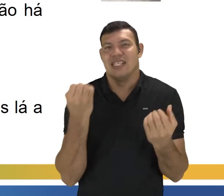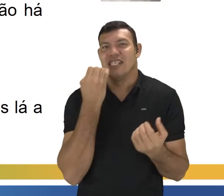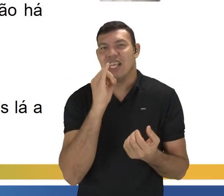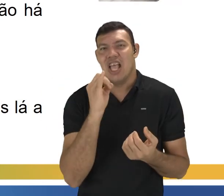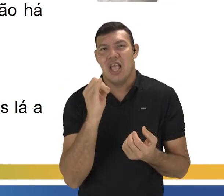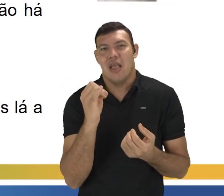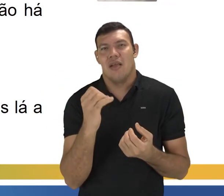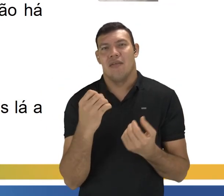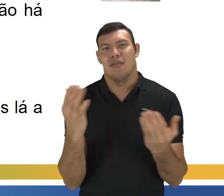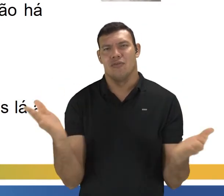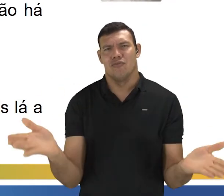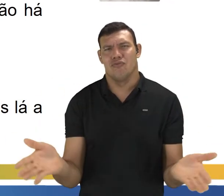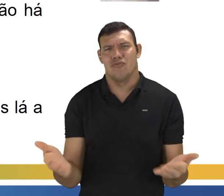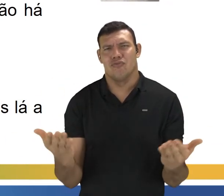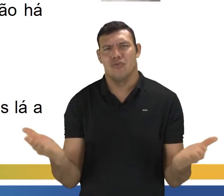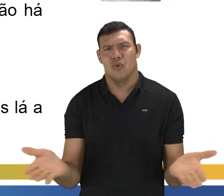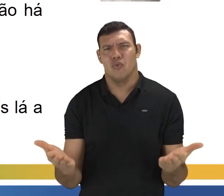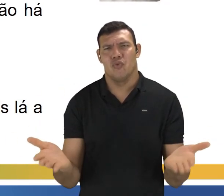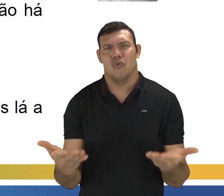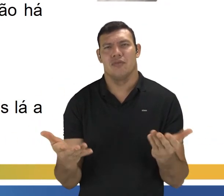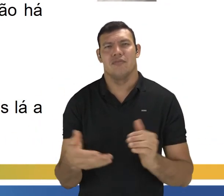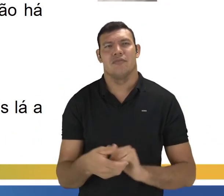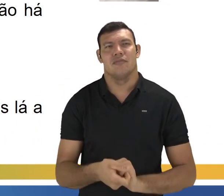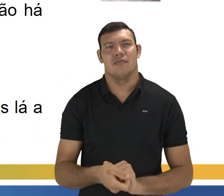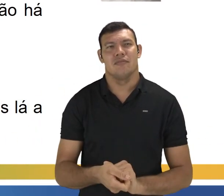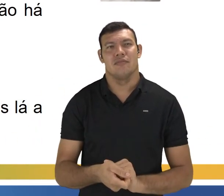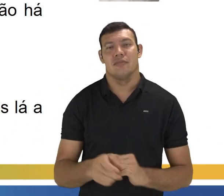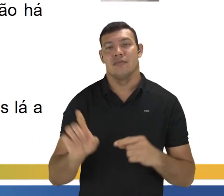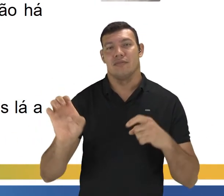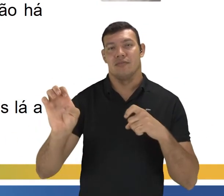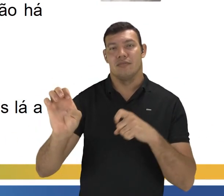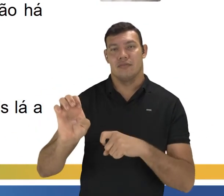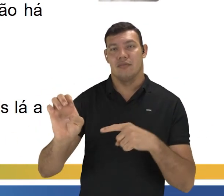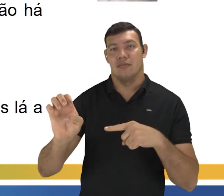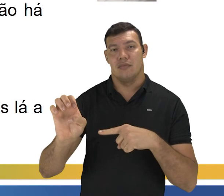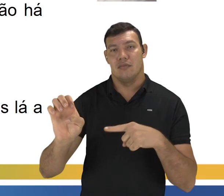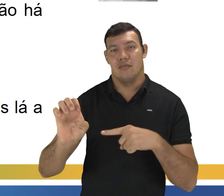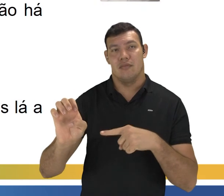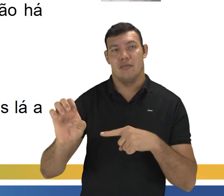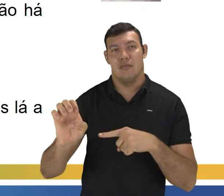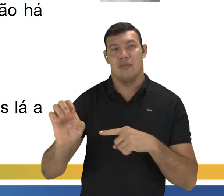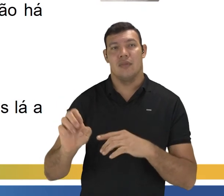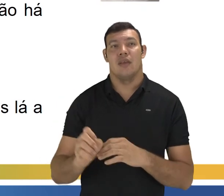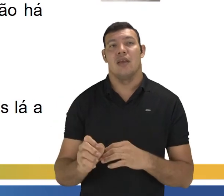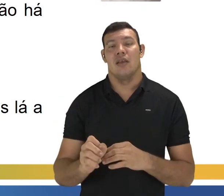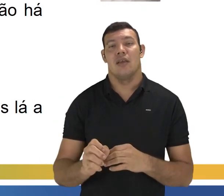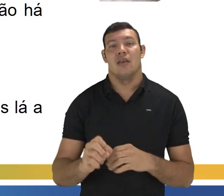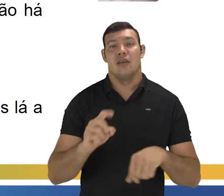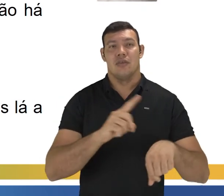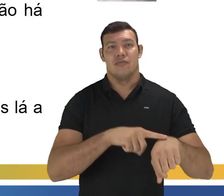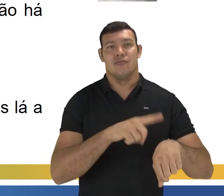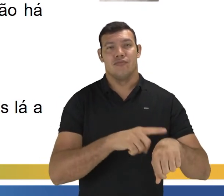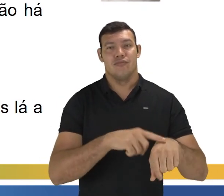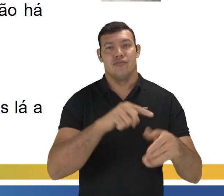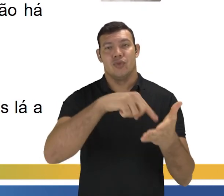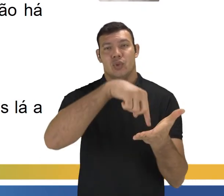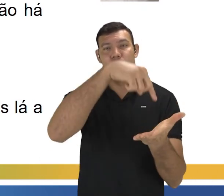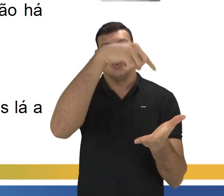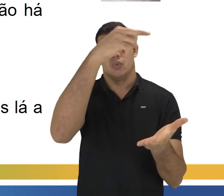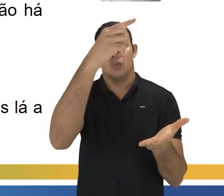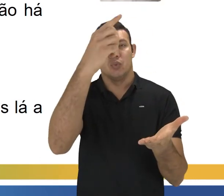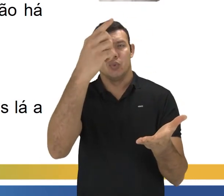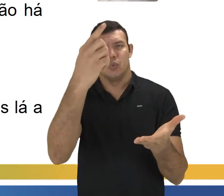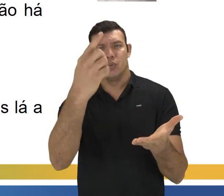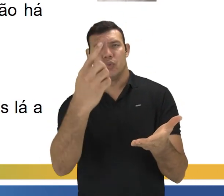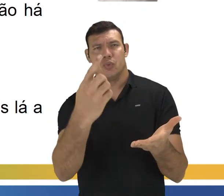gravidade é menor então não tem sentido a letra de certo letra e o tempo de queda